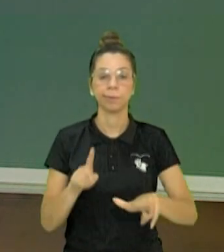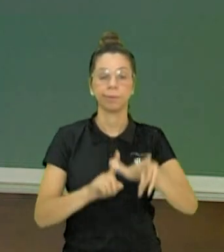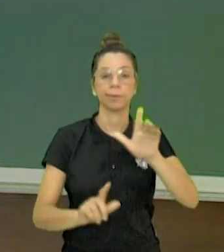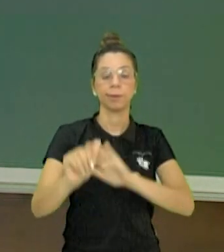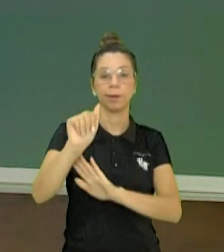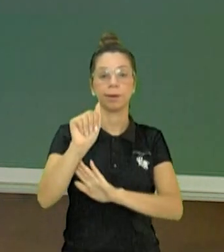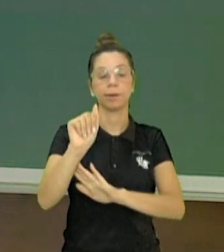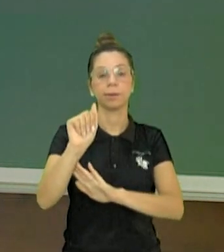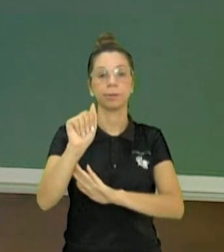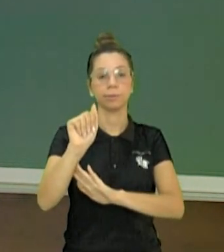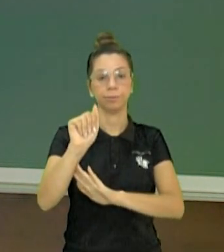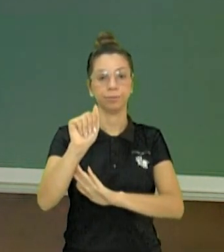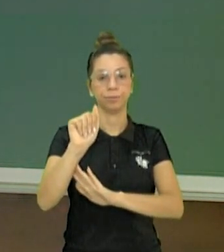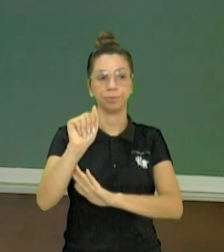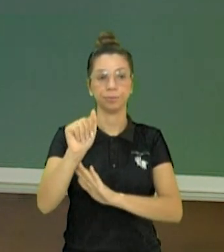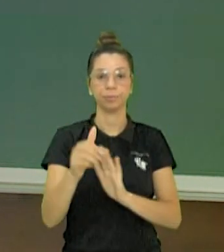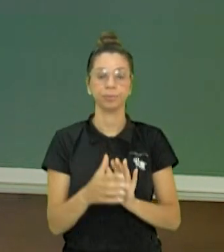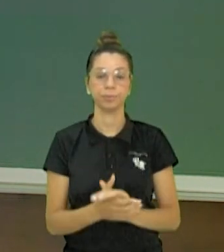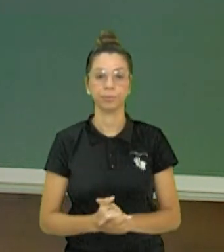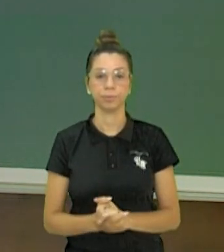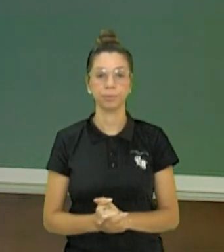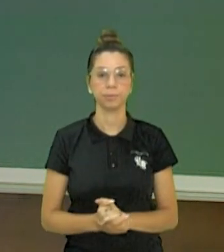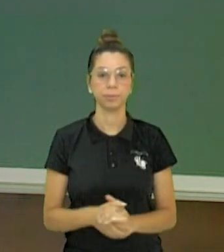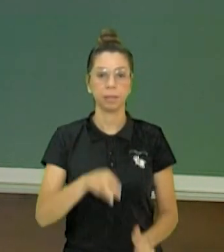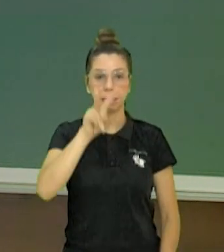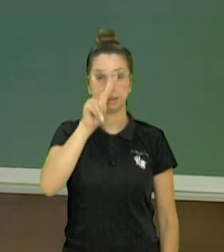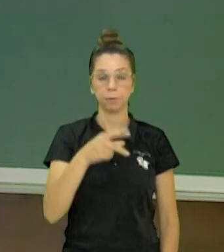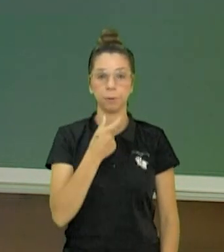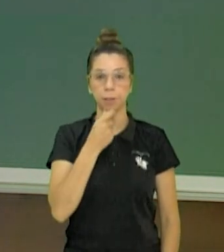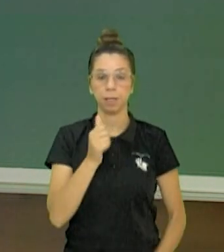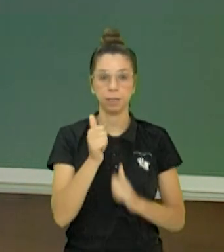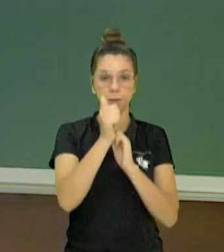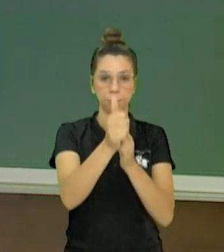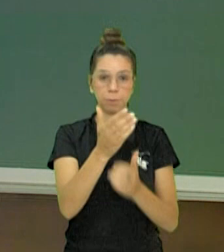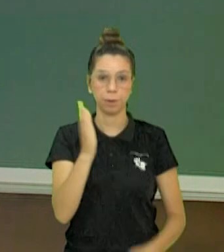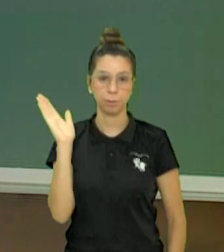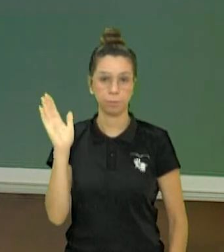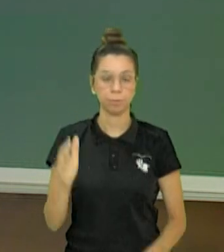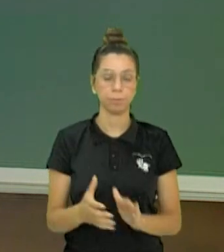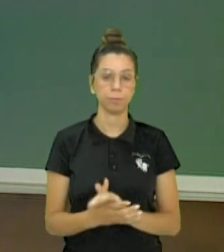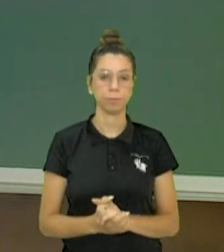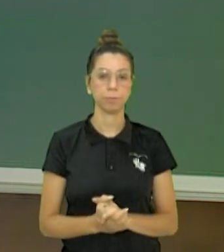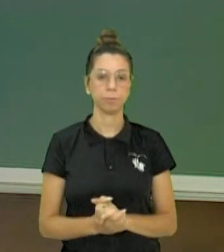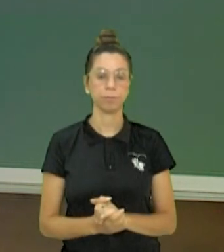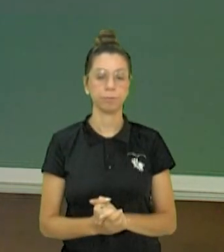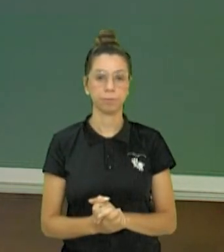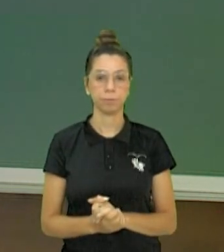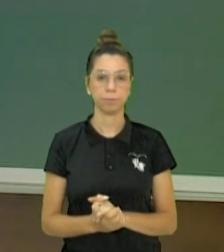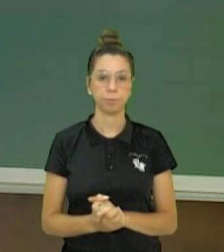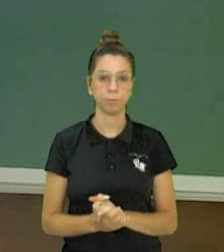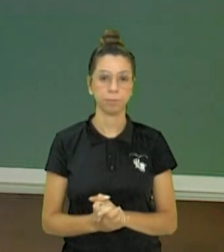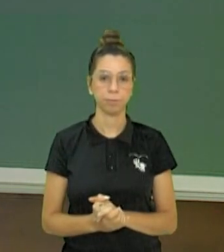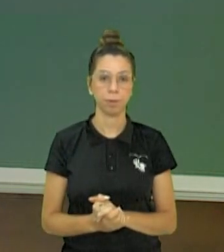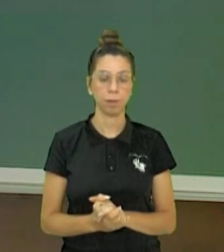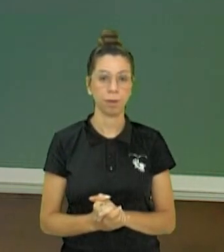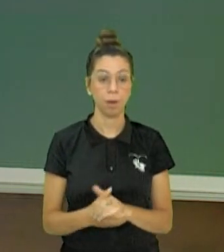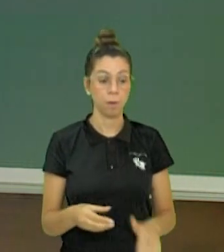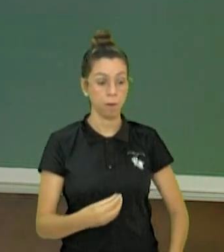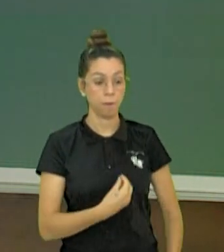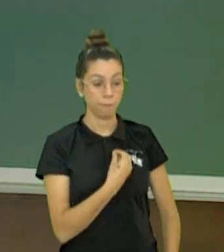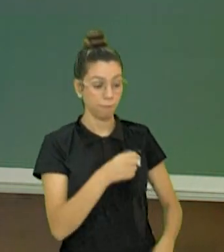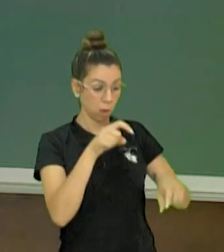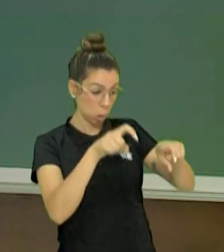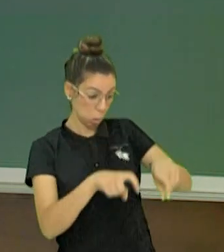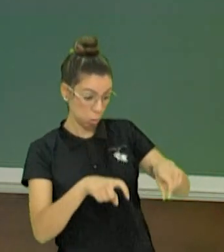assim, living in the country is more expensive than living in the city. Morar no campo é mais caro do que morar na